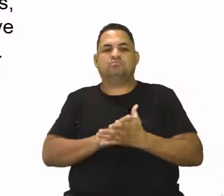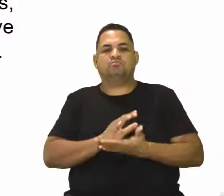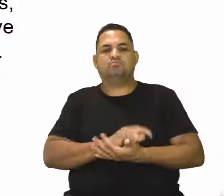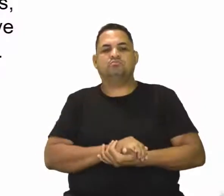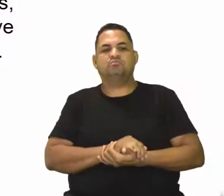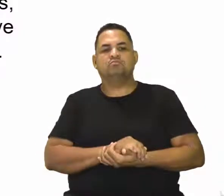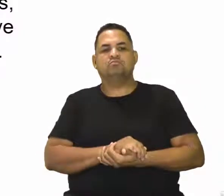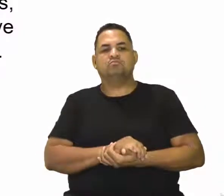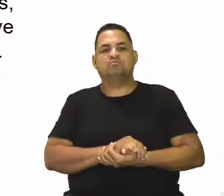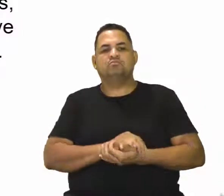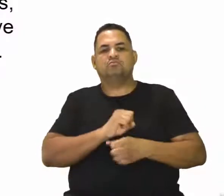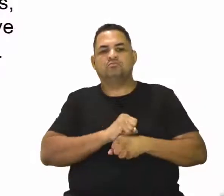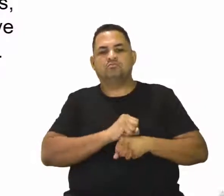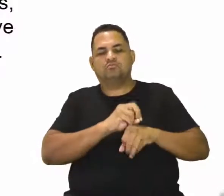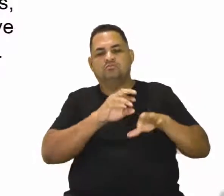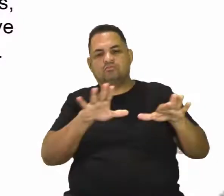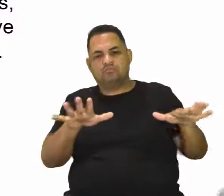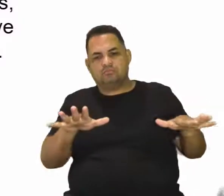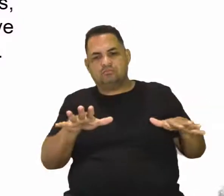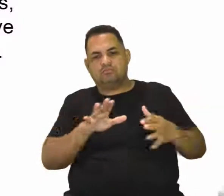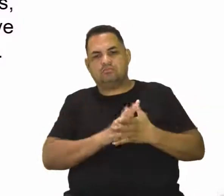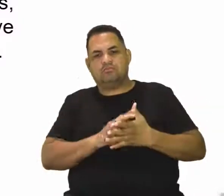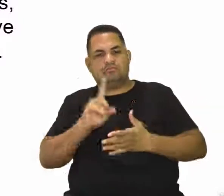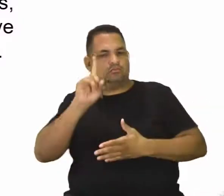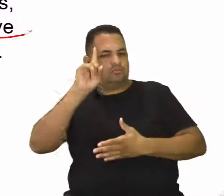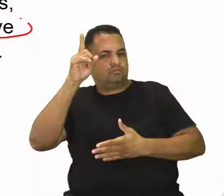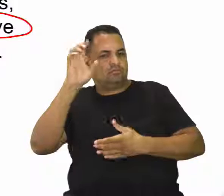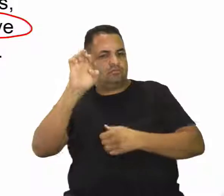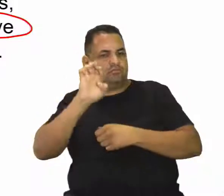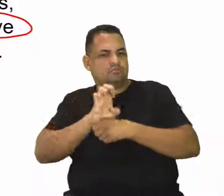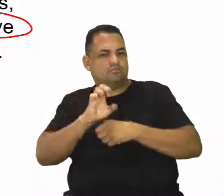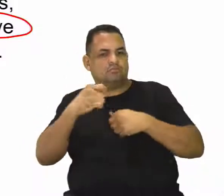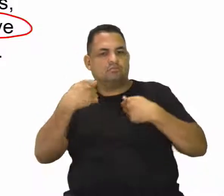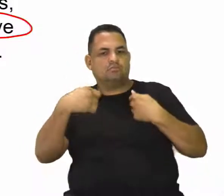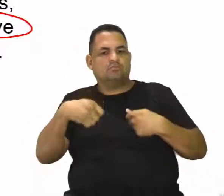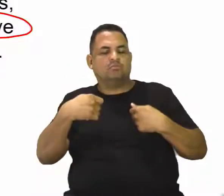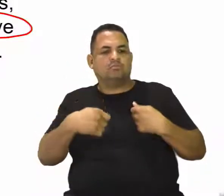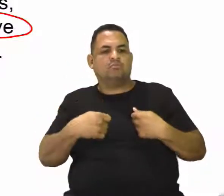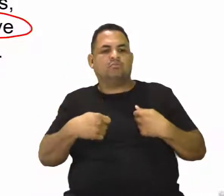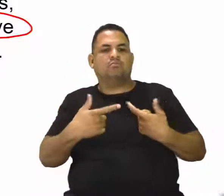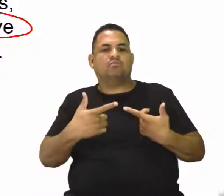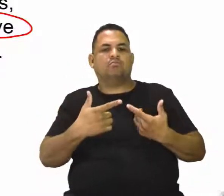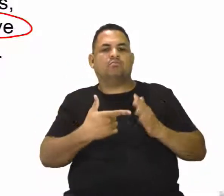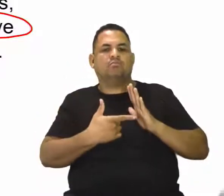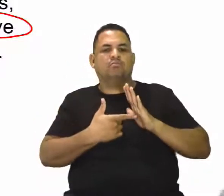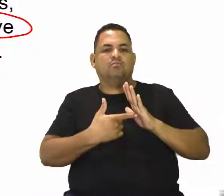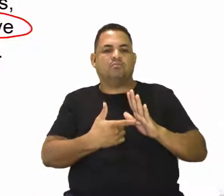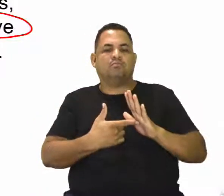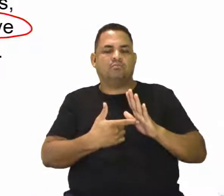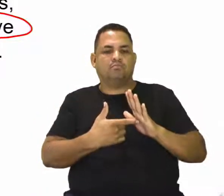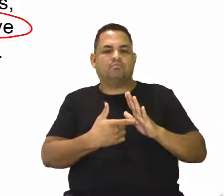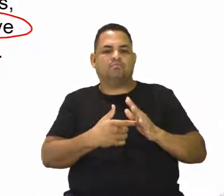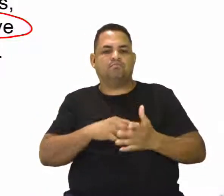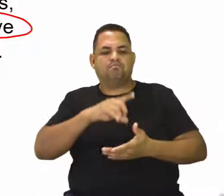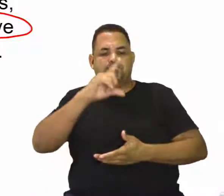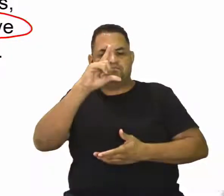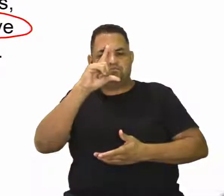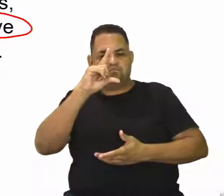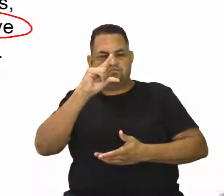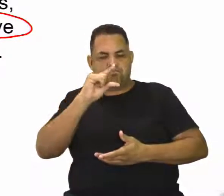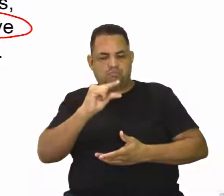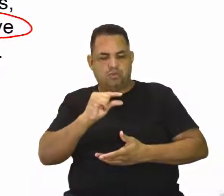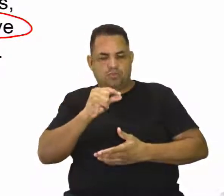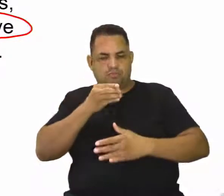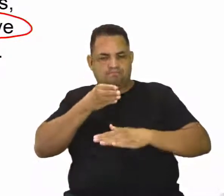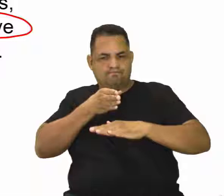nacionais, difundindo-se a ideia de que o Estado deve apresentar-se